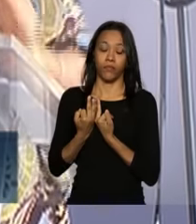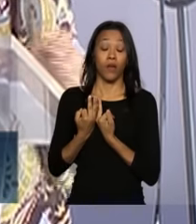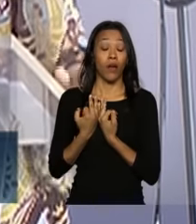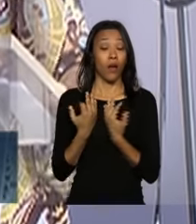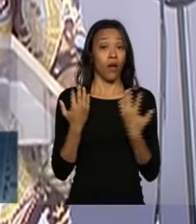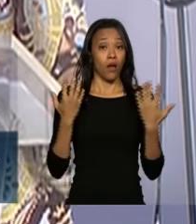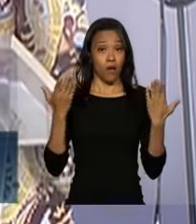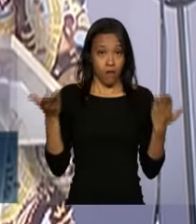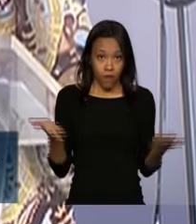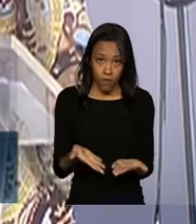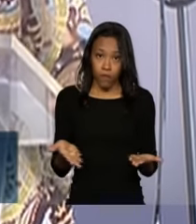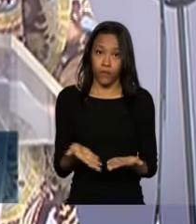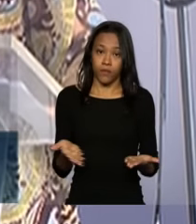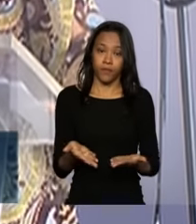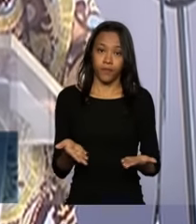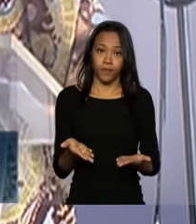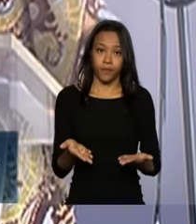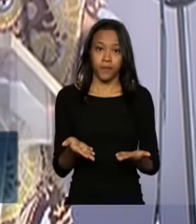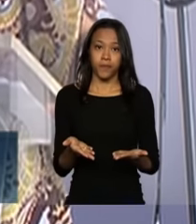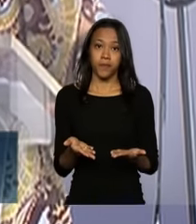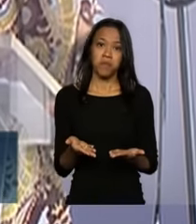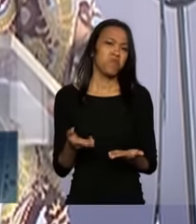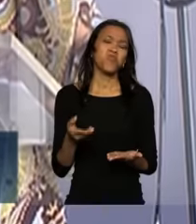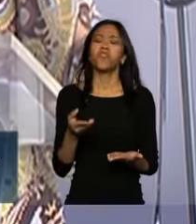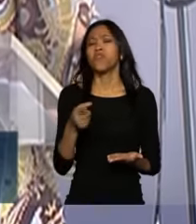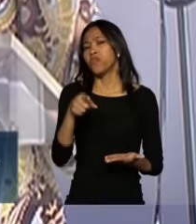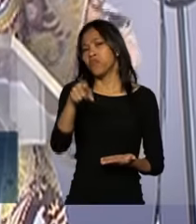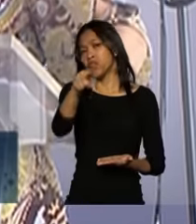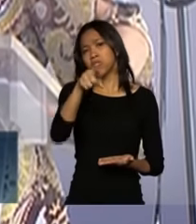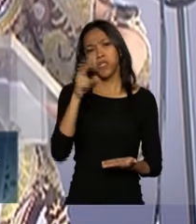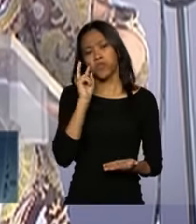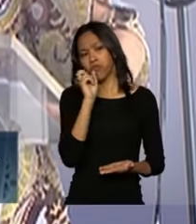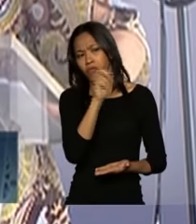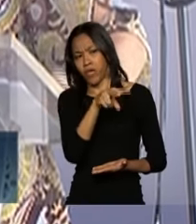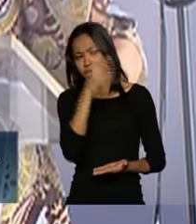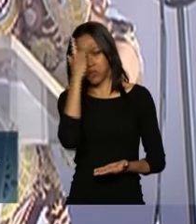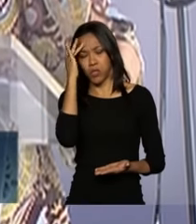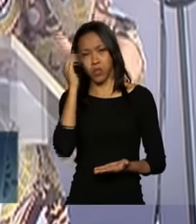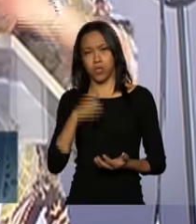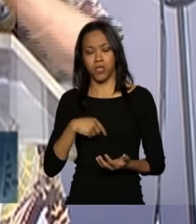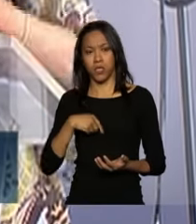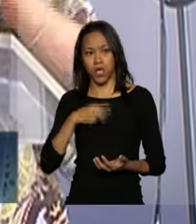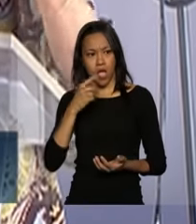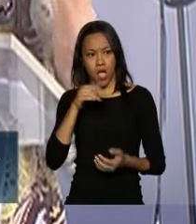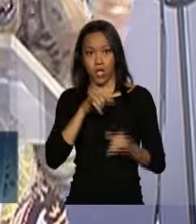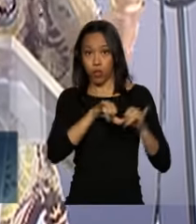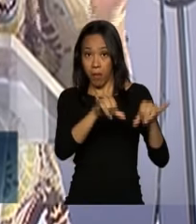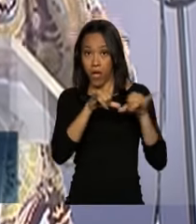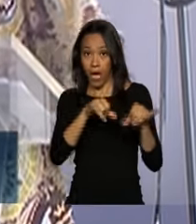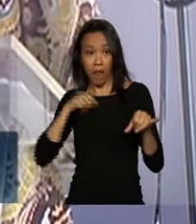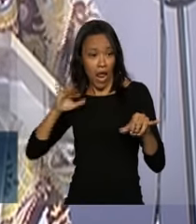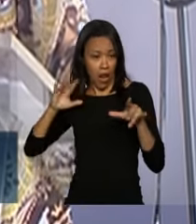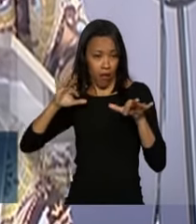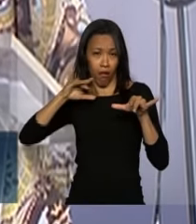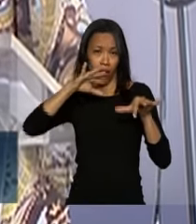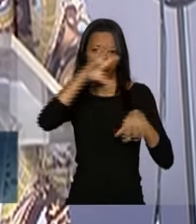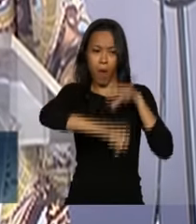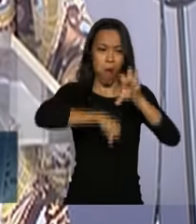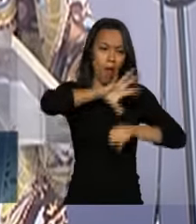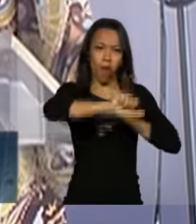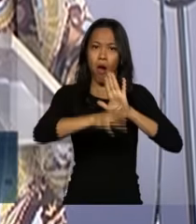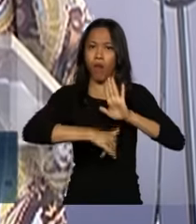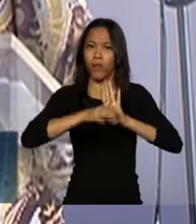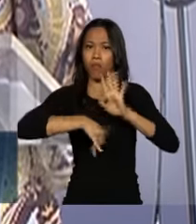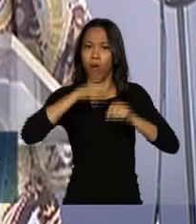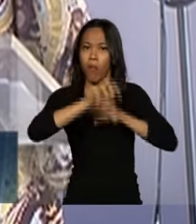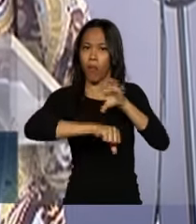Hoje, você não vê as pessoas invadindo o supermercado porque não tem o que comer.